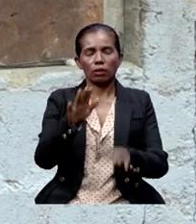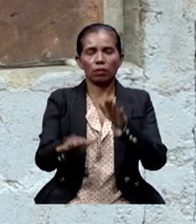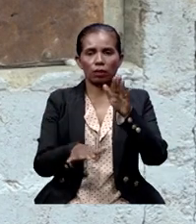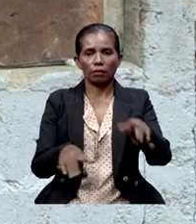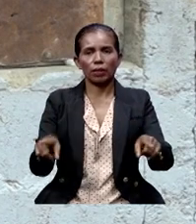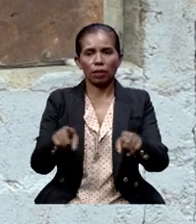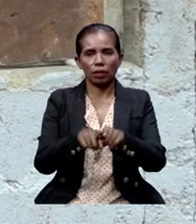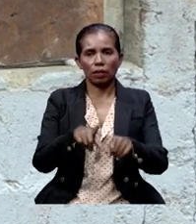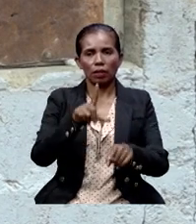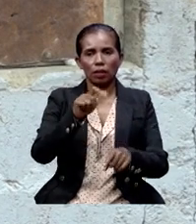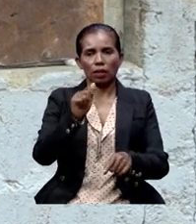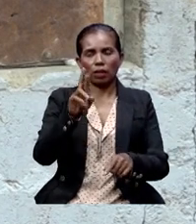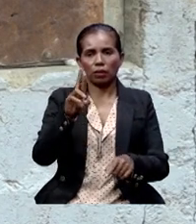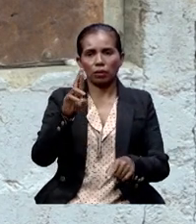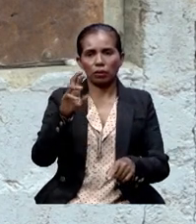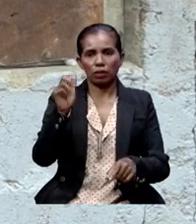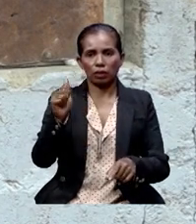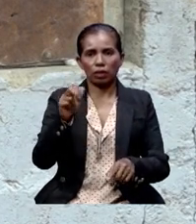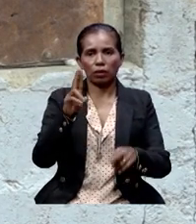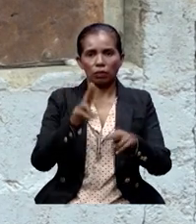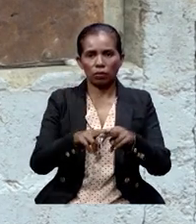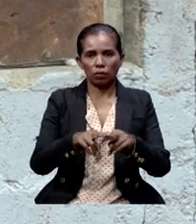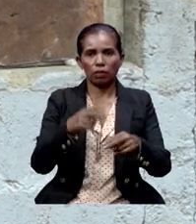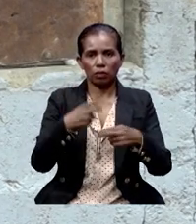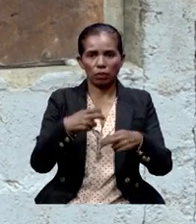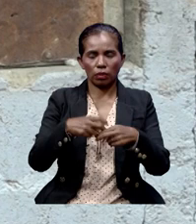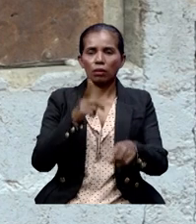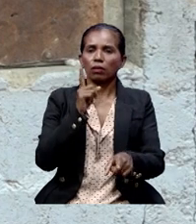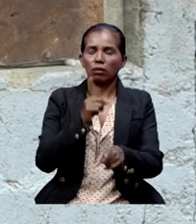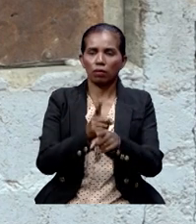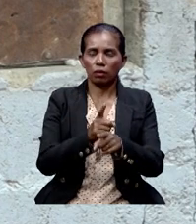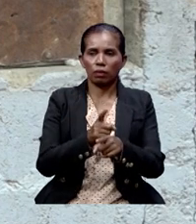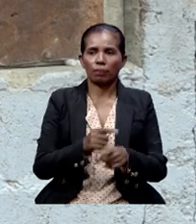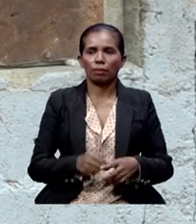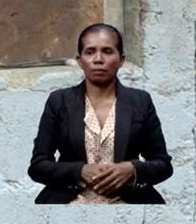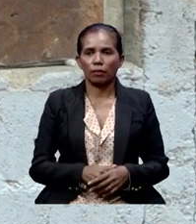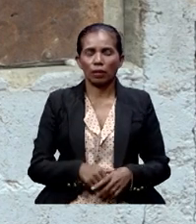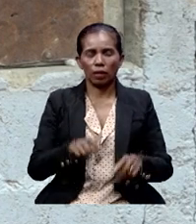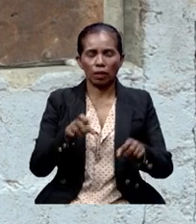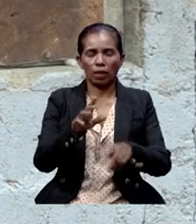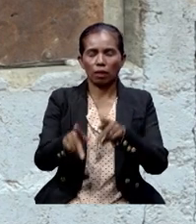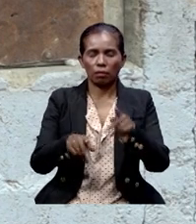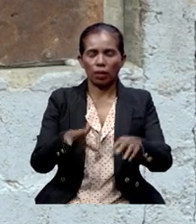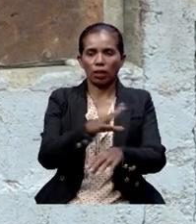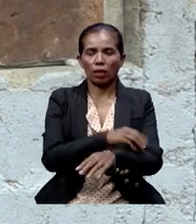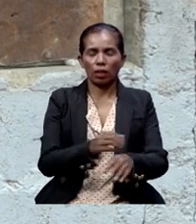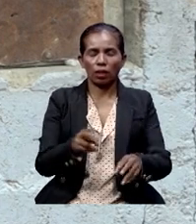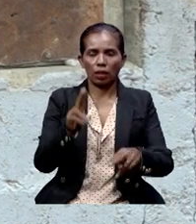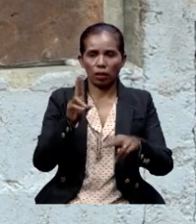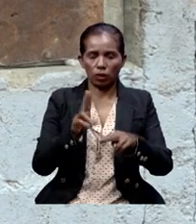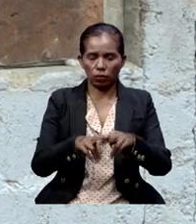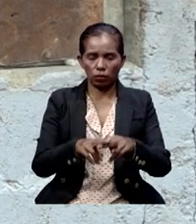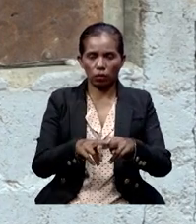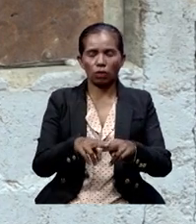hanesan ohin Laura Laura ne ni turde susar teptebes thank you emaka er teng tur hadia ni tur